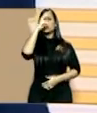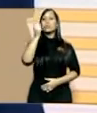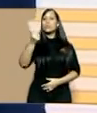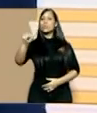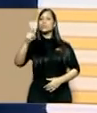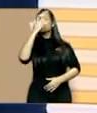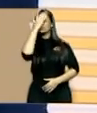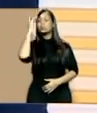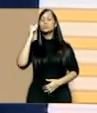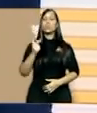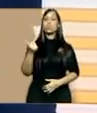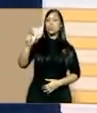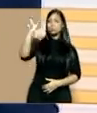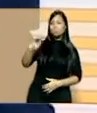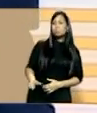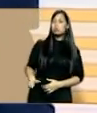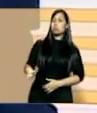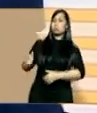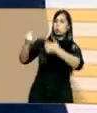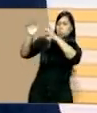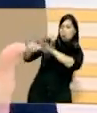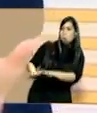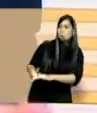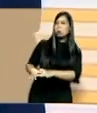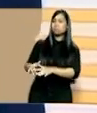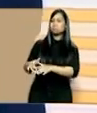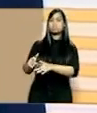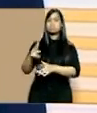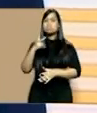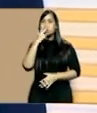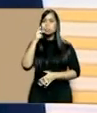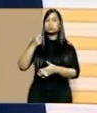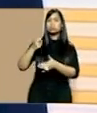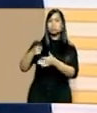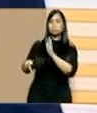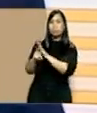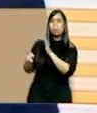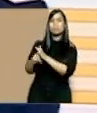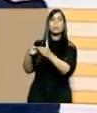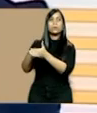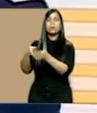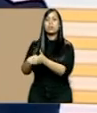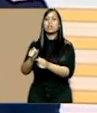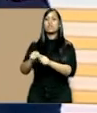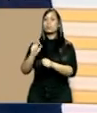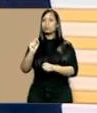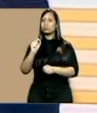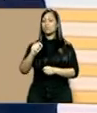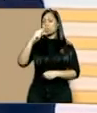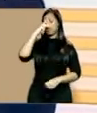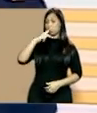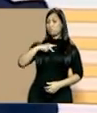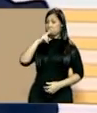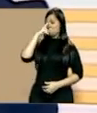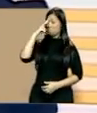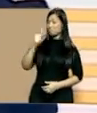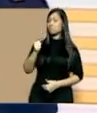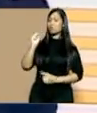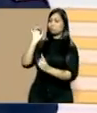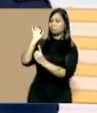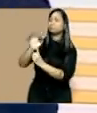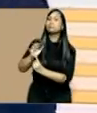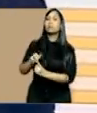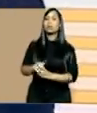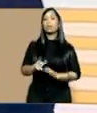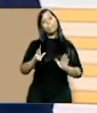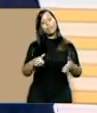Quando eu diminuo a outra pessoa, quando eu tiro dela a capacidade de enfrentamento, eu exerço algum poder. Isso é altamente patológico, mas